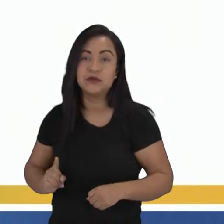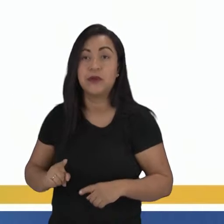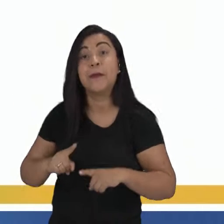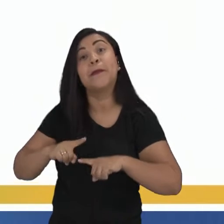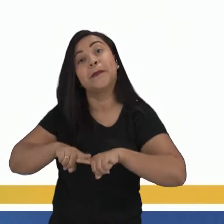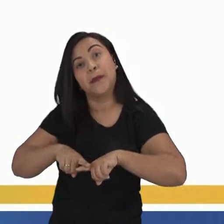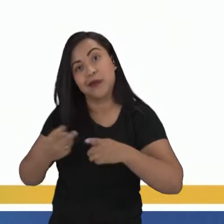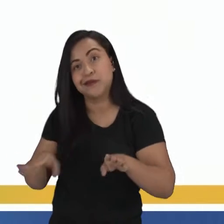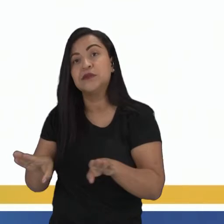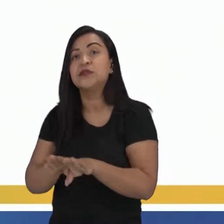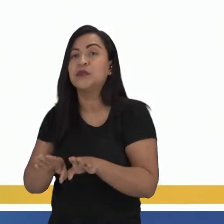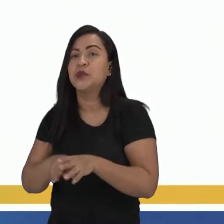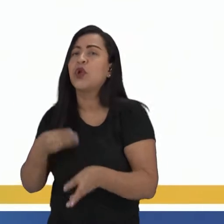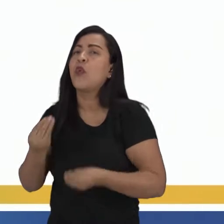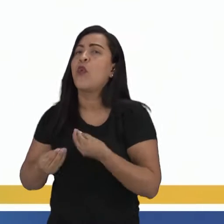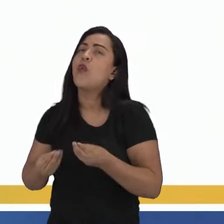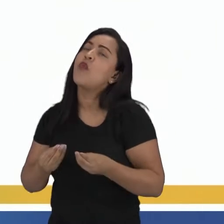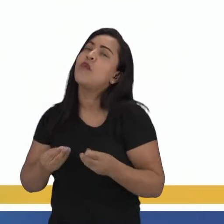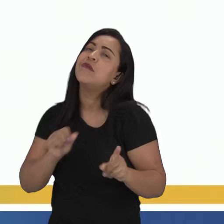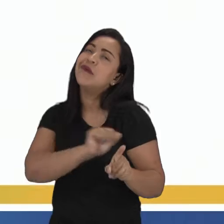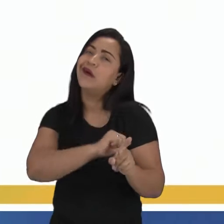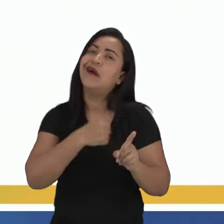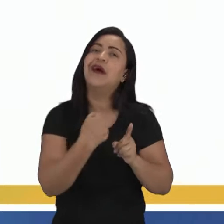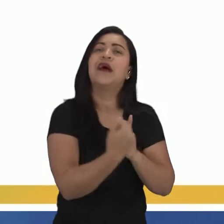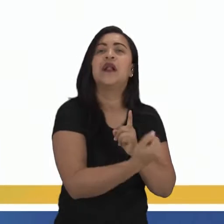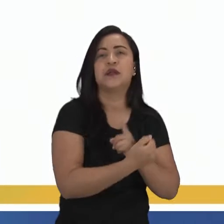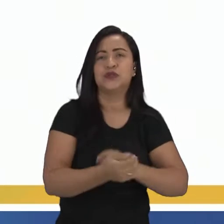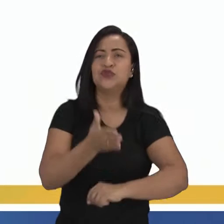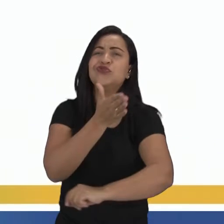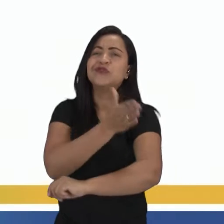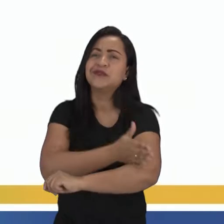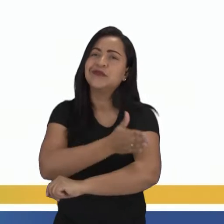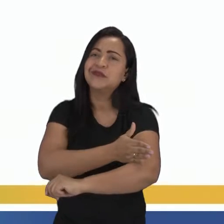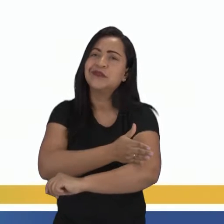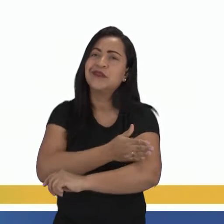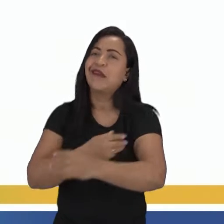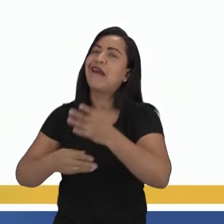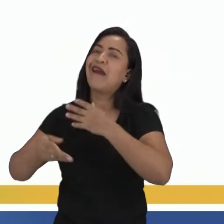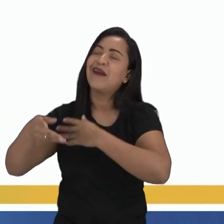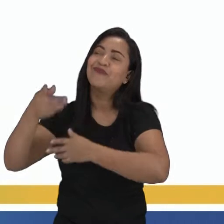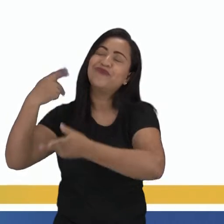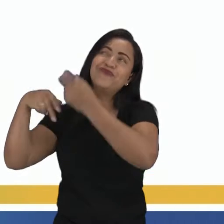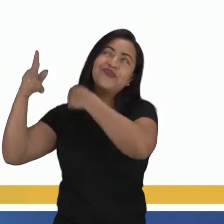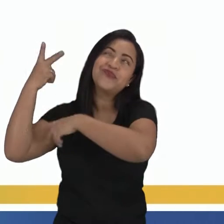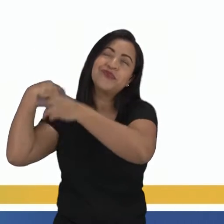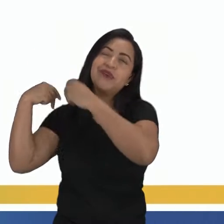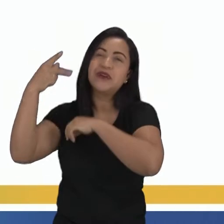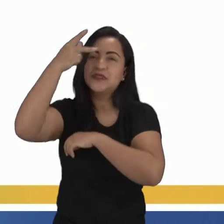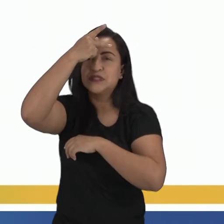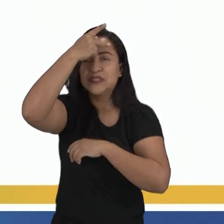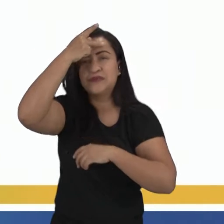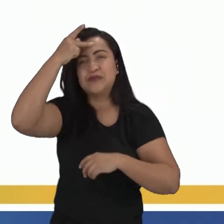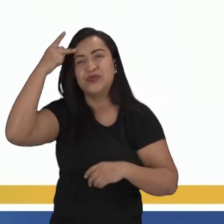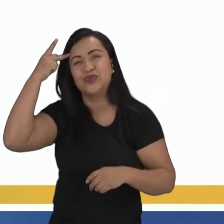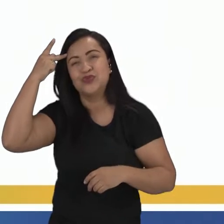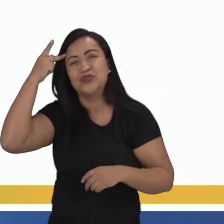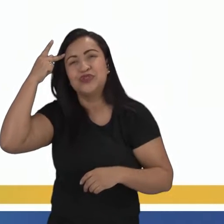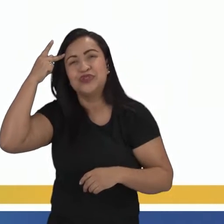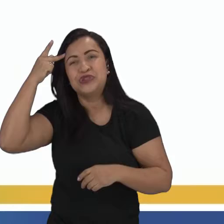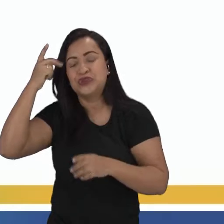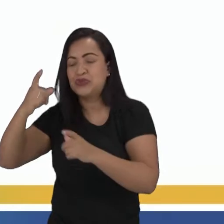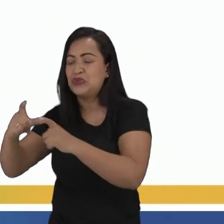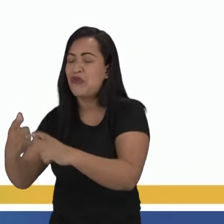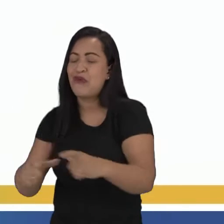de convivência da sociedade medieval, né? O povo medieval convivia em maneiras insalubres,